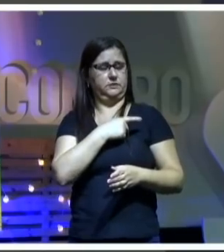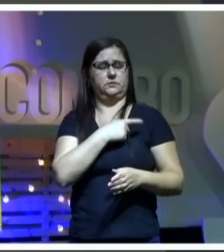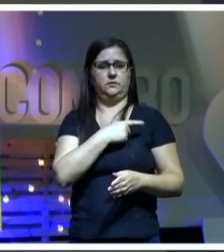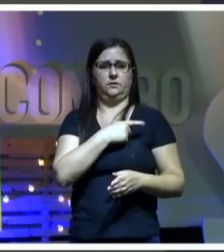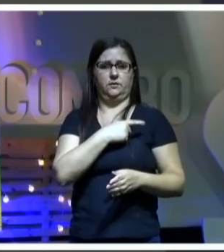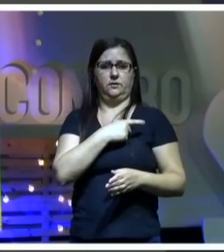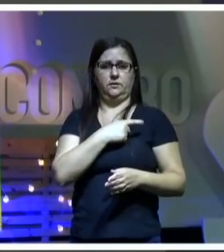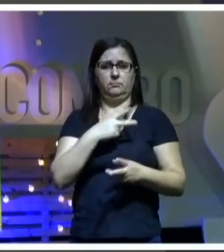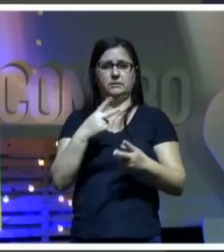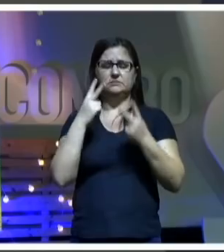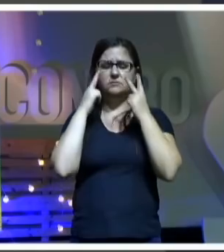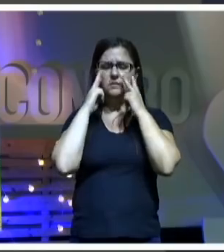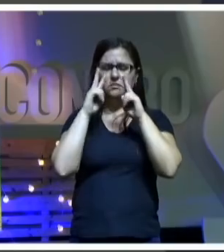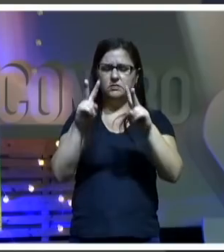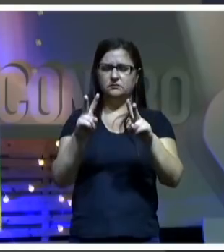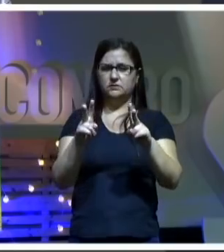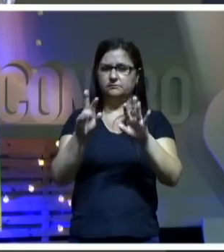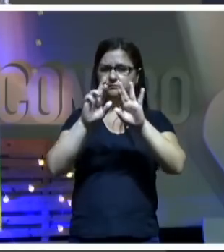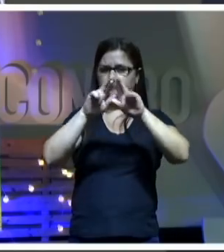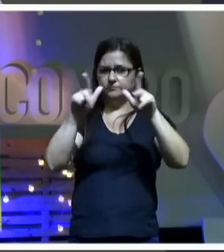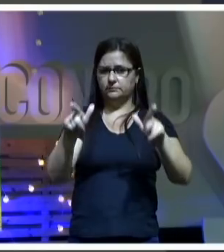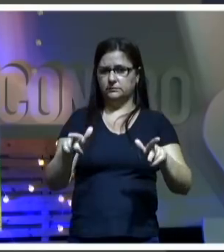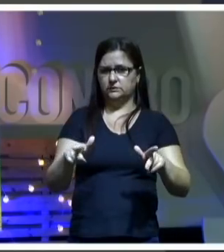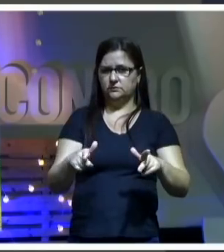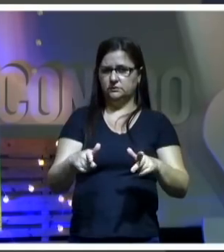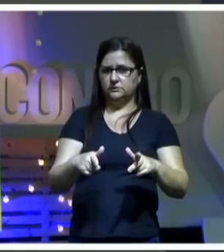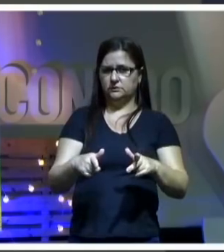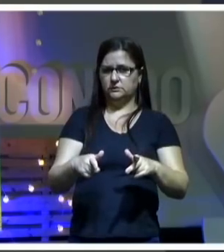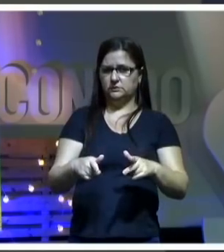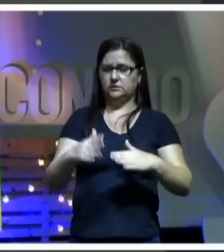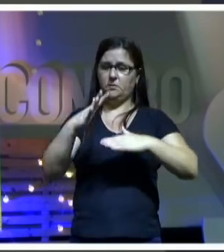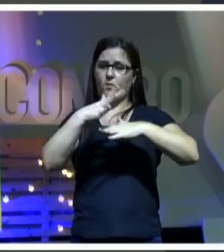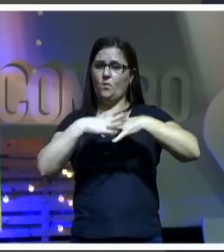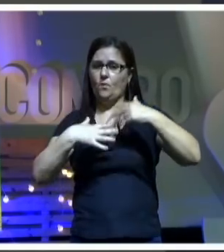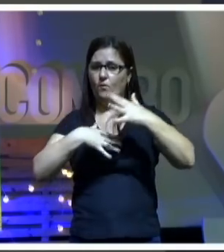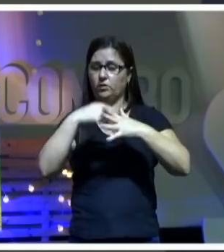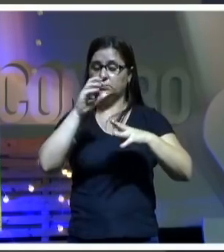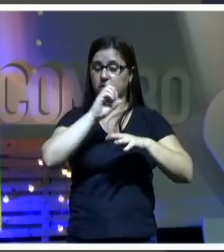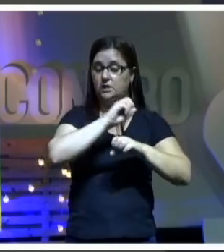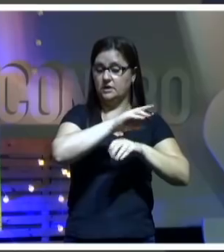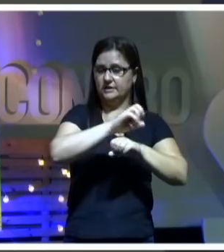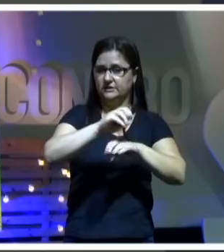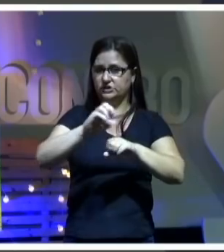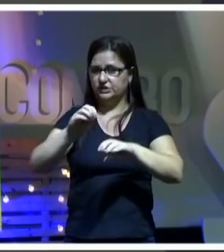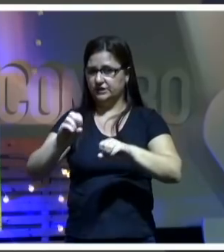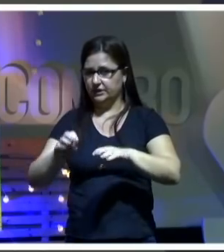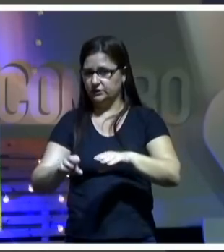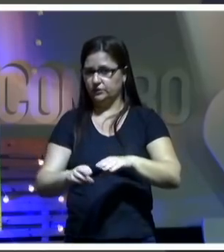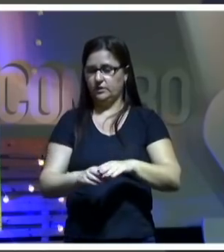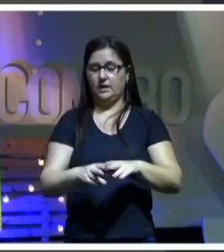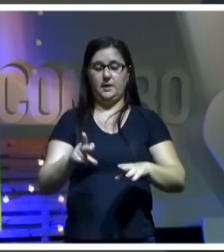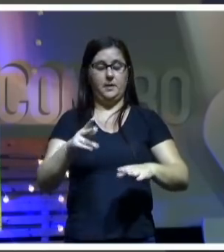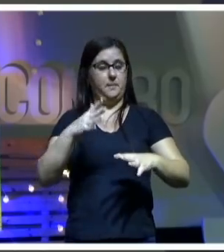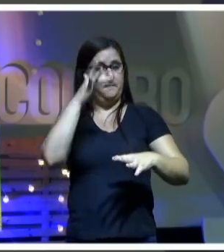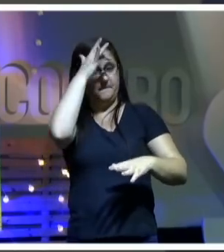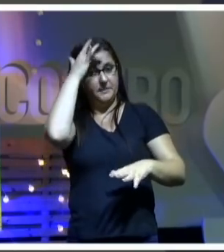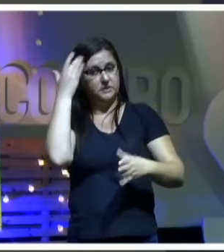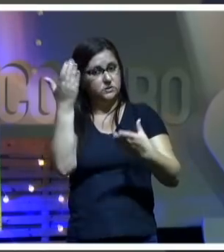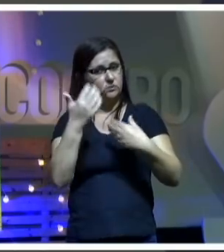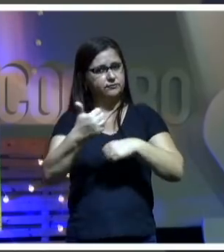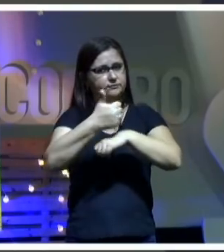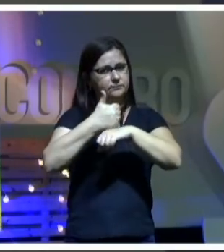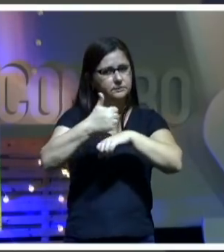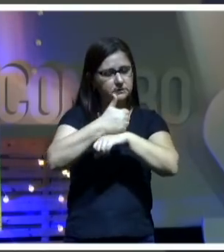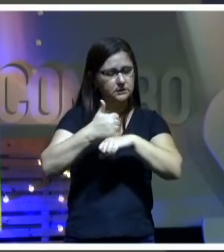tem uma visão específica mais profissional de educar teologicamente profissionais e não necessariamente